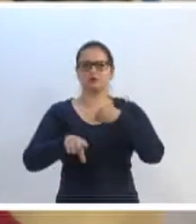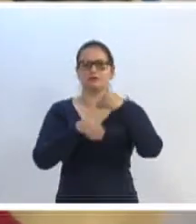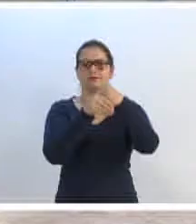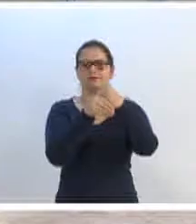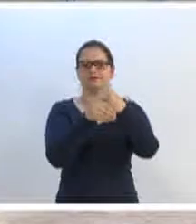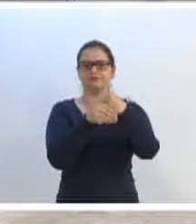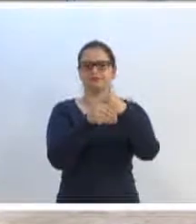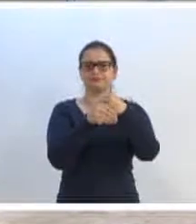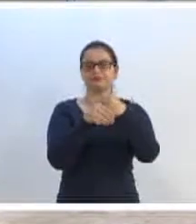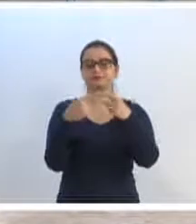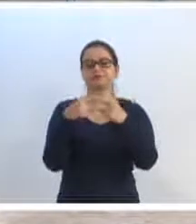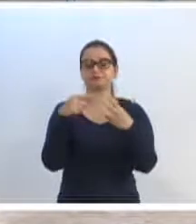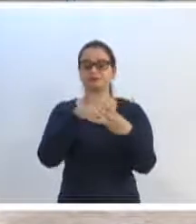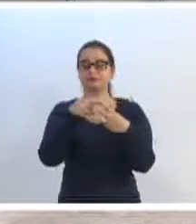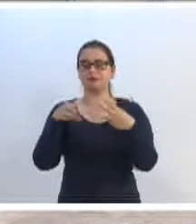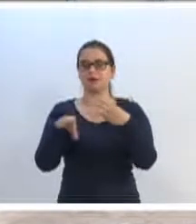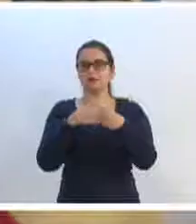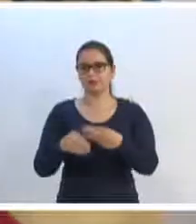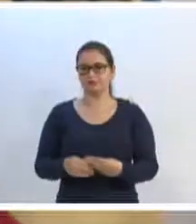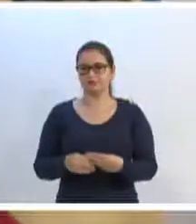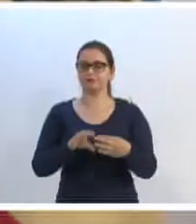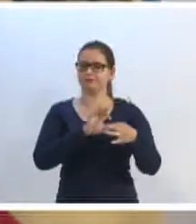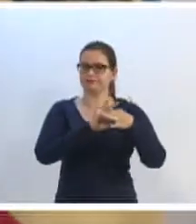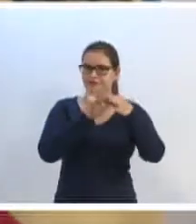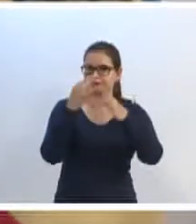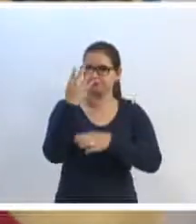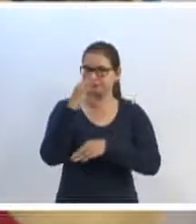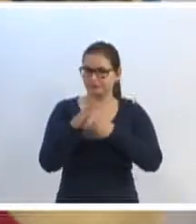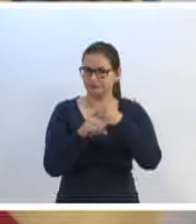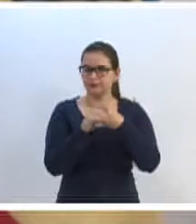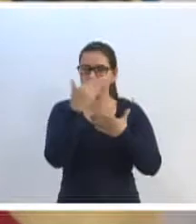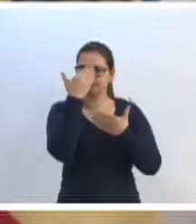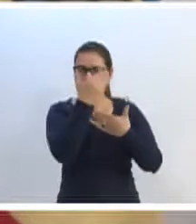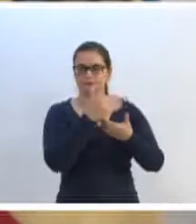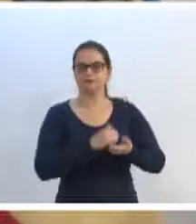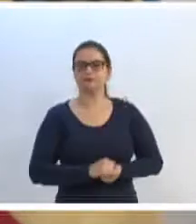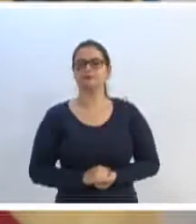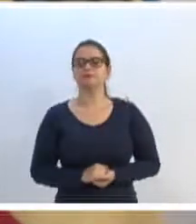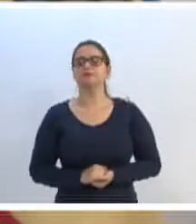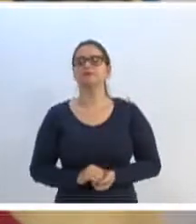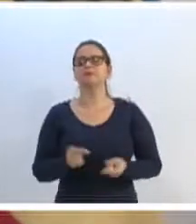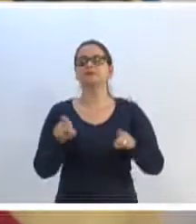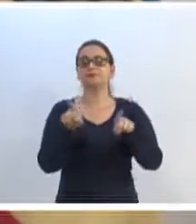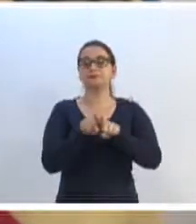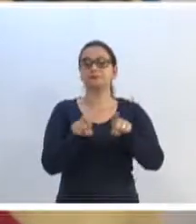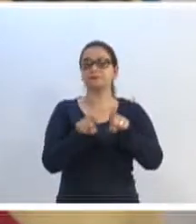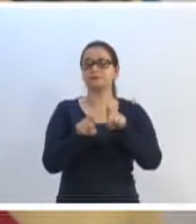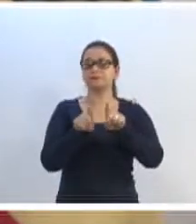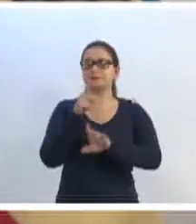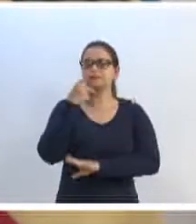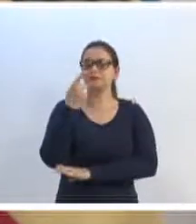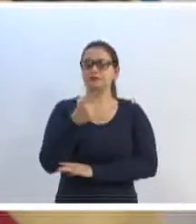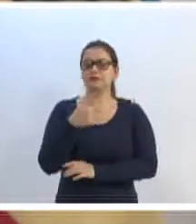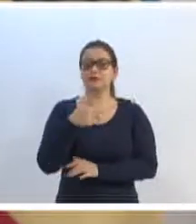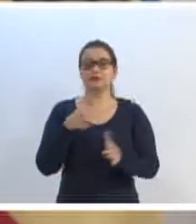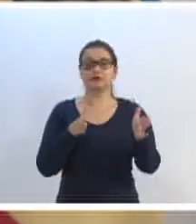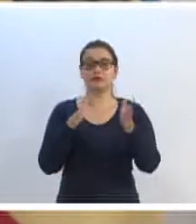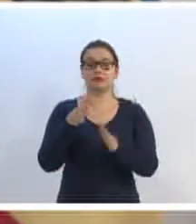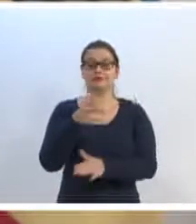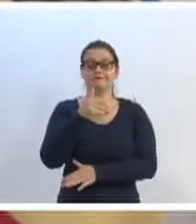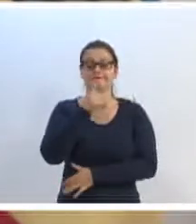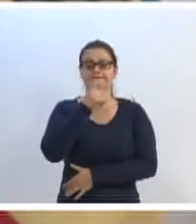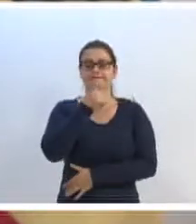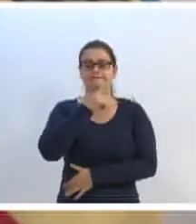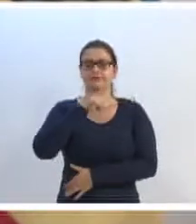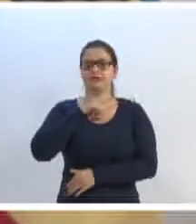aos 3 apartes. Mais 4 minutos. Obrigado pela generosidade. Quero também aqui deixar bem claro um episódio muito lamentável que a gente teve no nosso